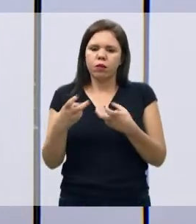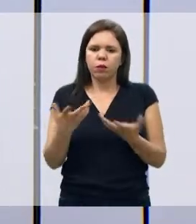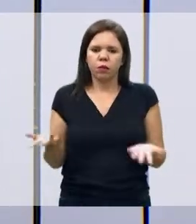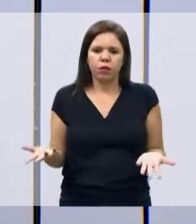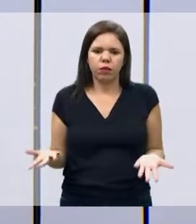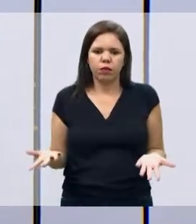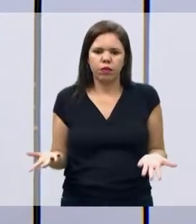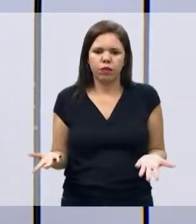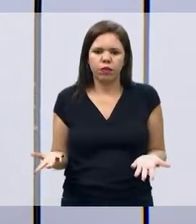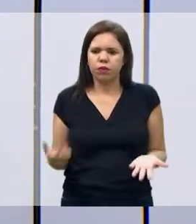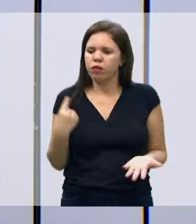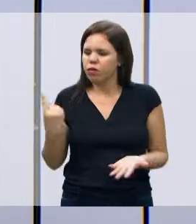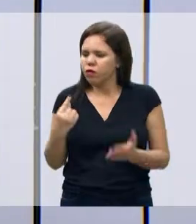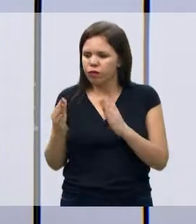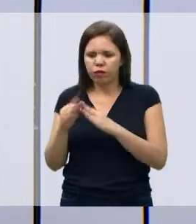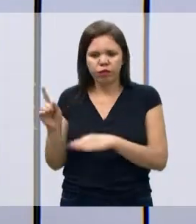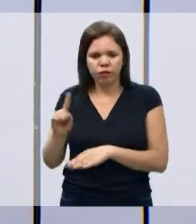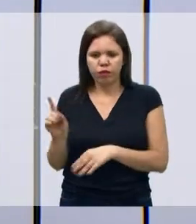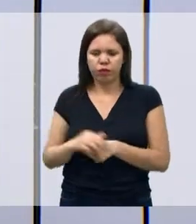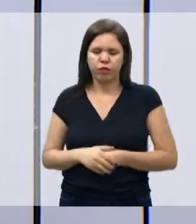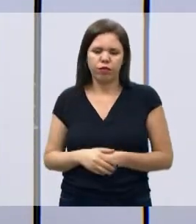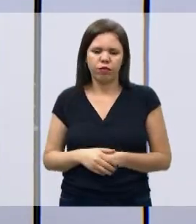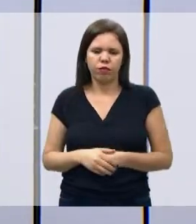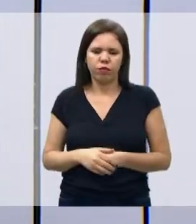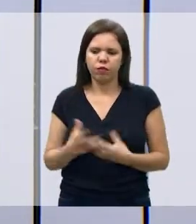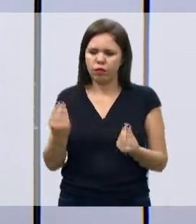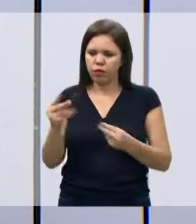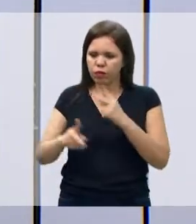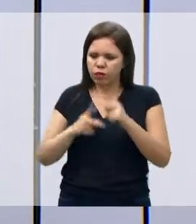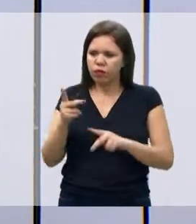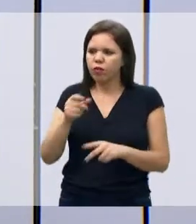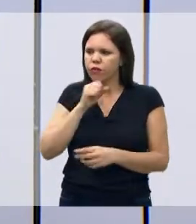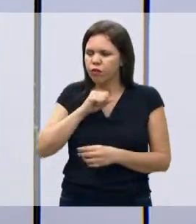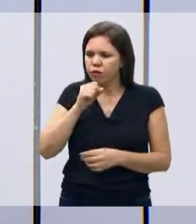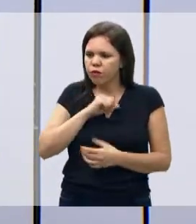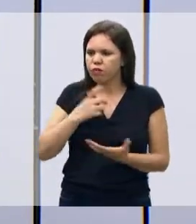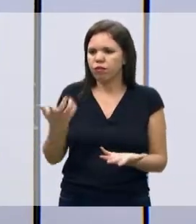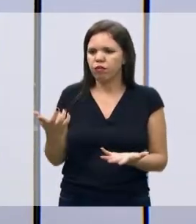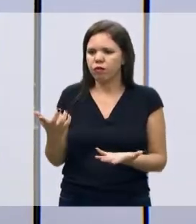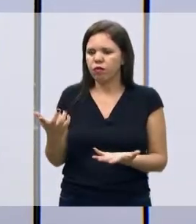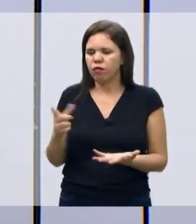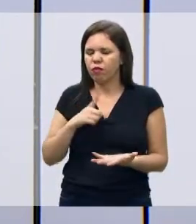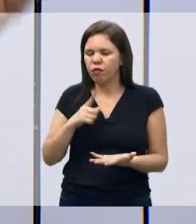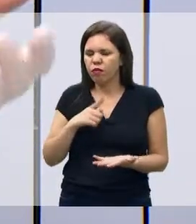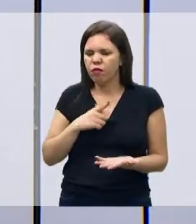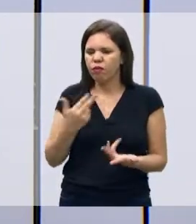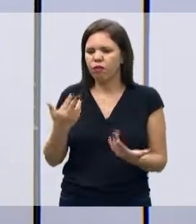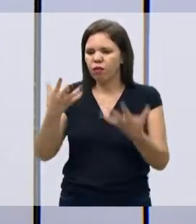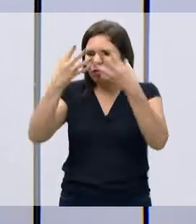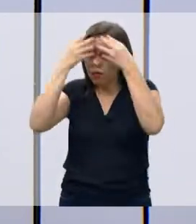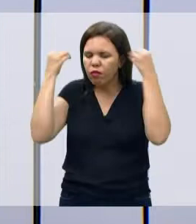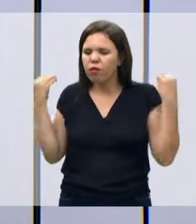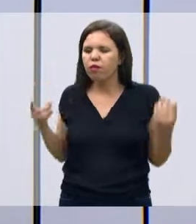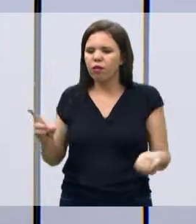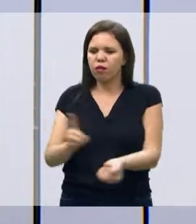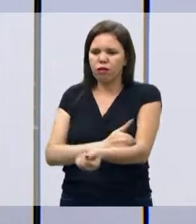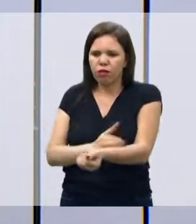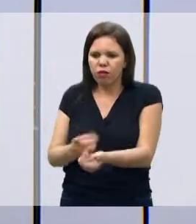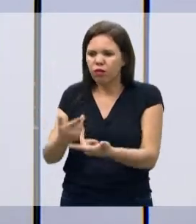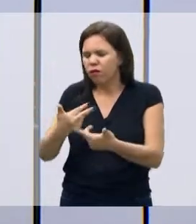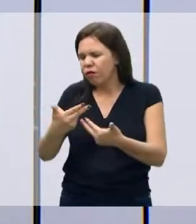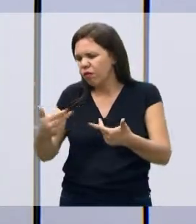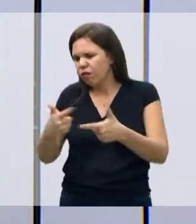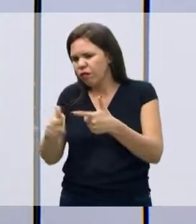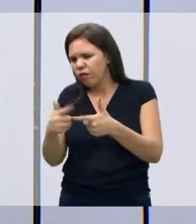deixar o idoso sozinho em casa, porque muitos idosos hoje, eles têm Alzheimer, têm diabetes, têm isso.